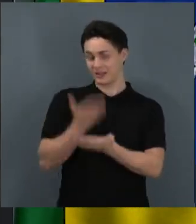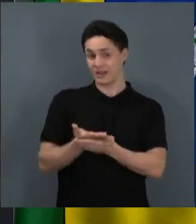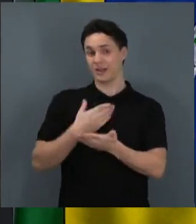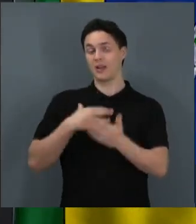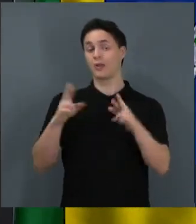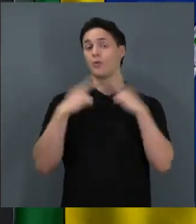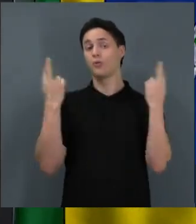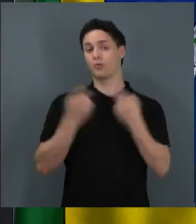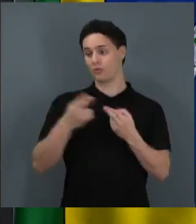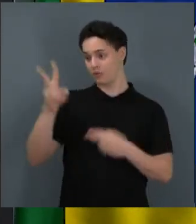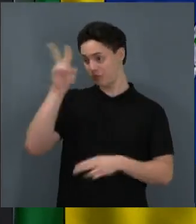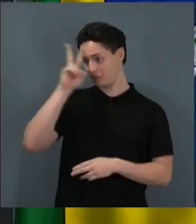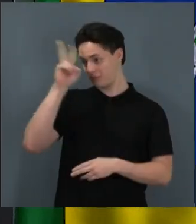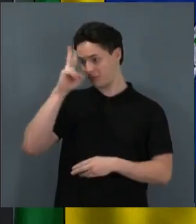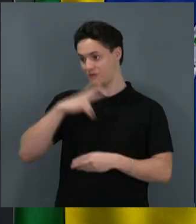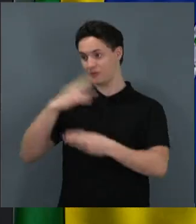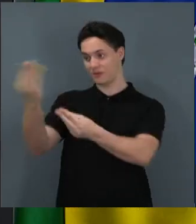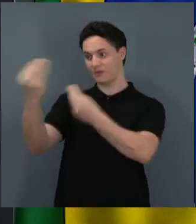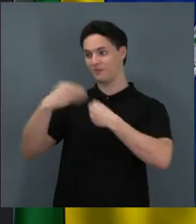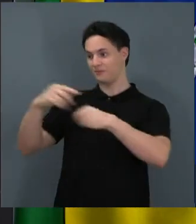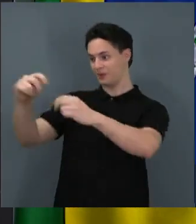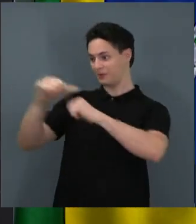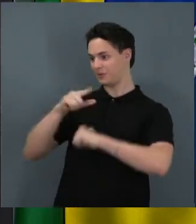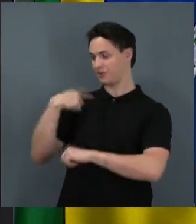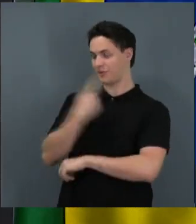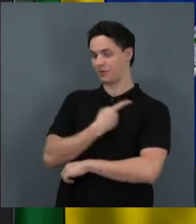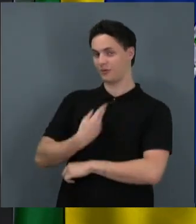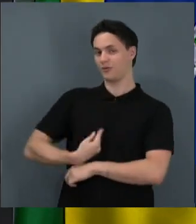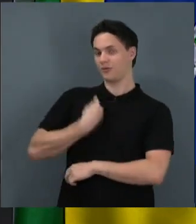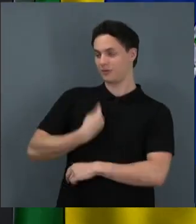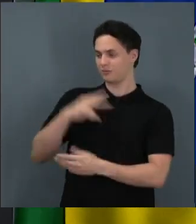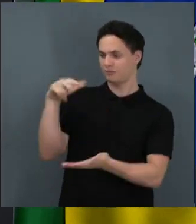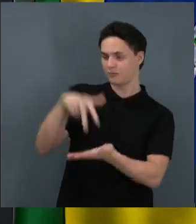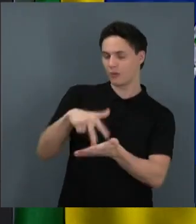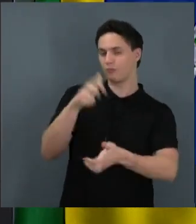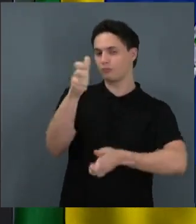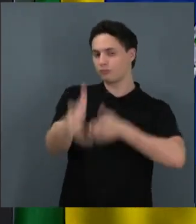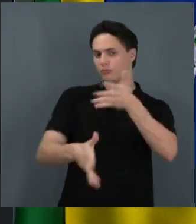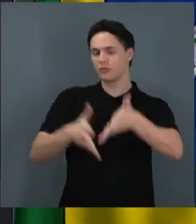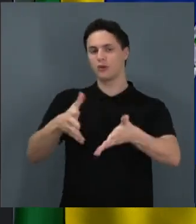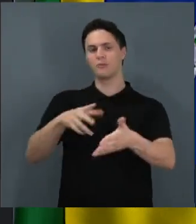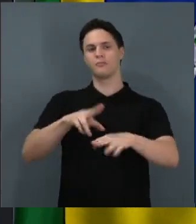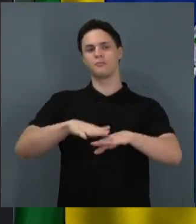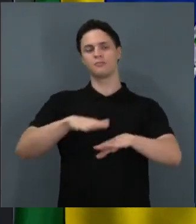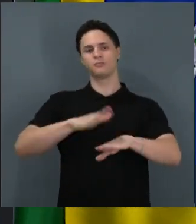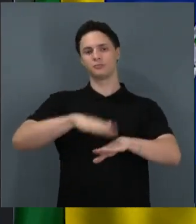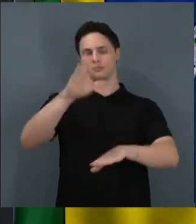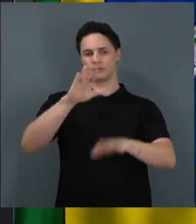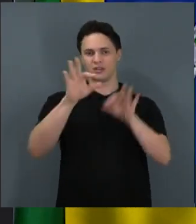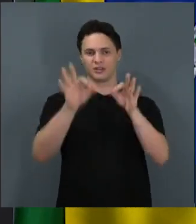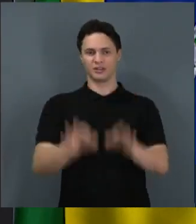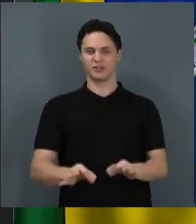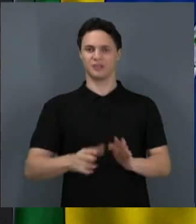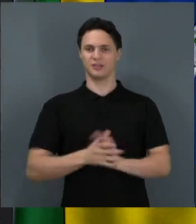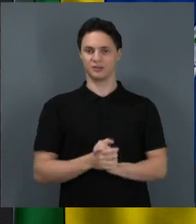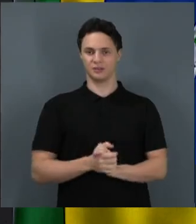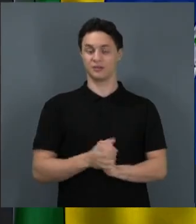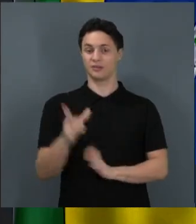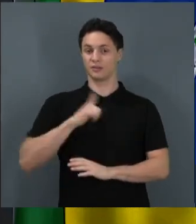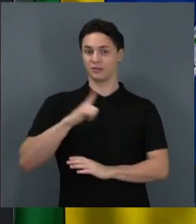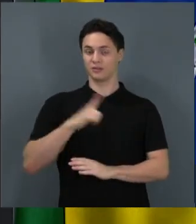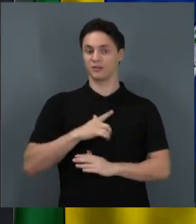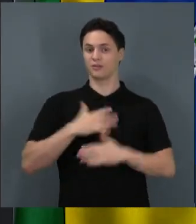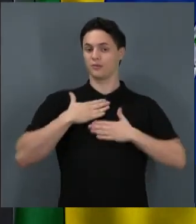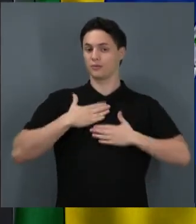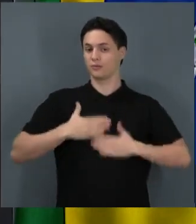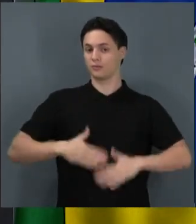segunda-feira nos permitem, eminente senador Girão, falarmos com mais propriedade, com mais vagar, com mais cuidado sobre